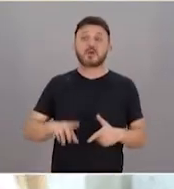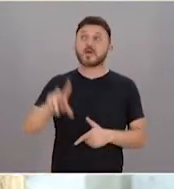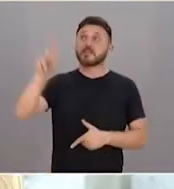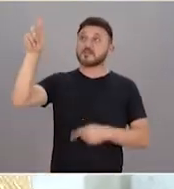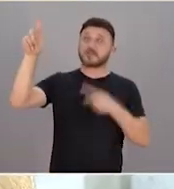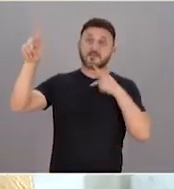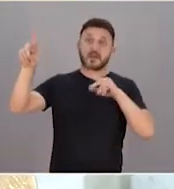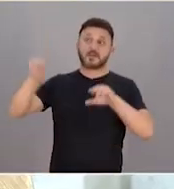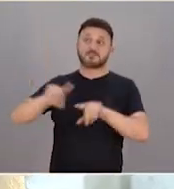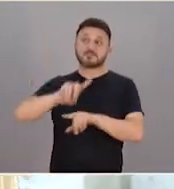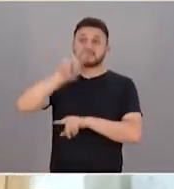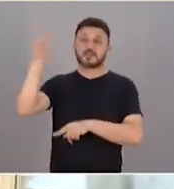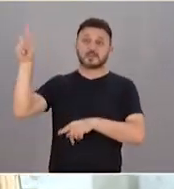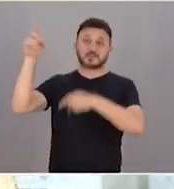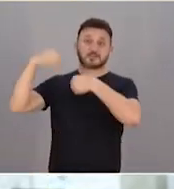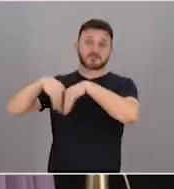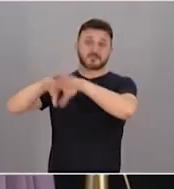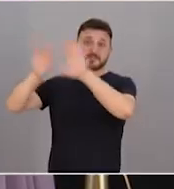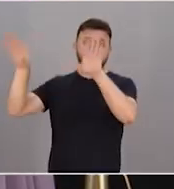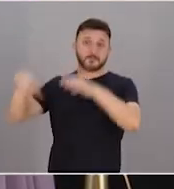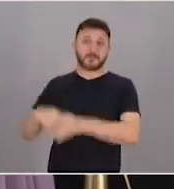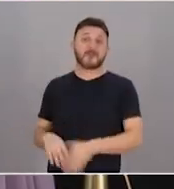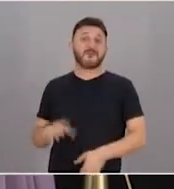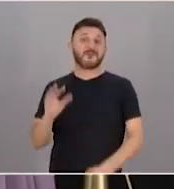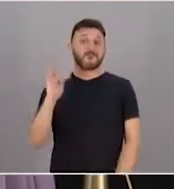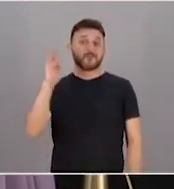Pai. E voltará.